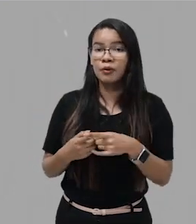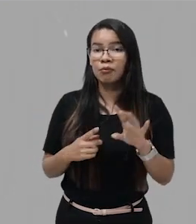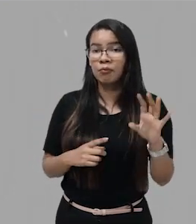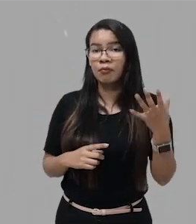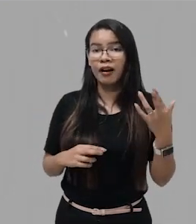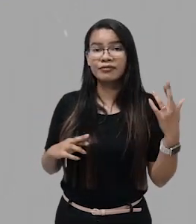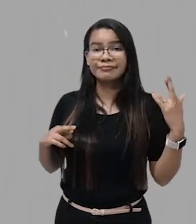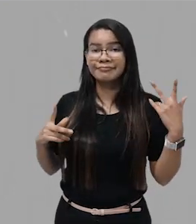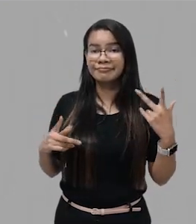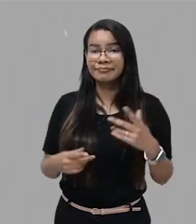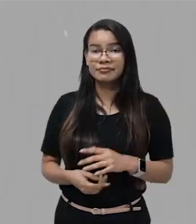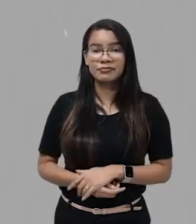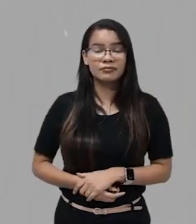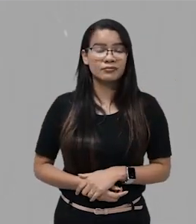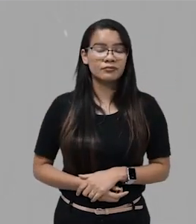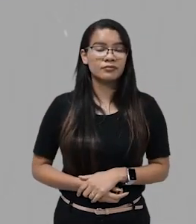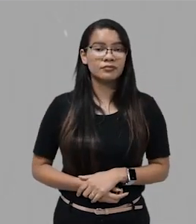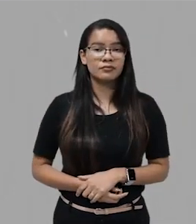diferentes.